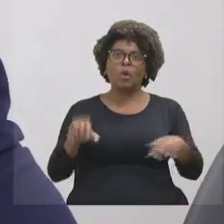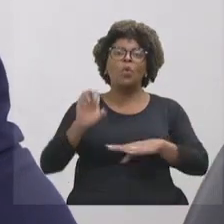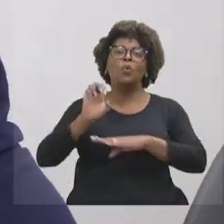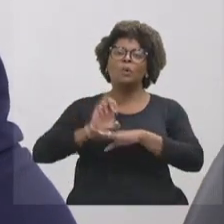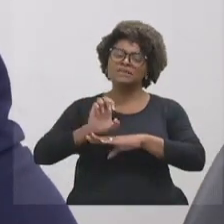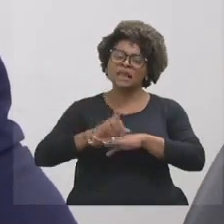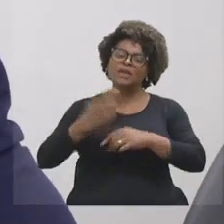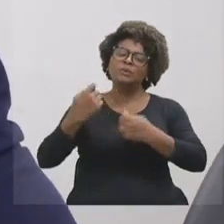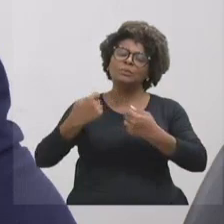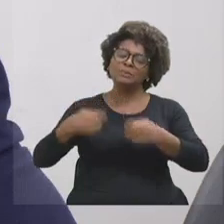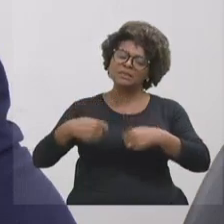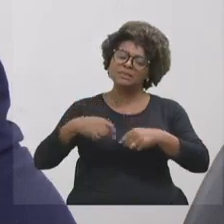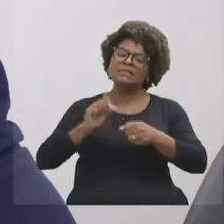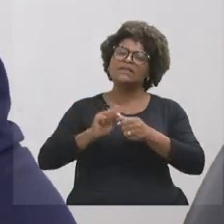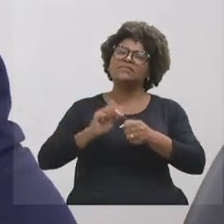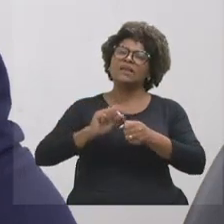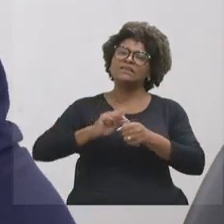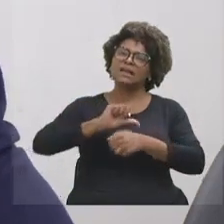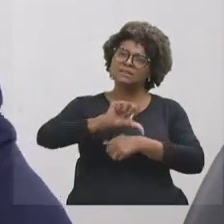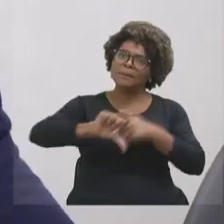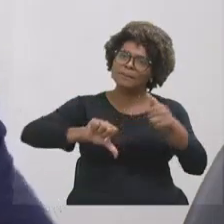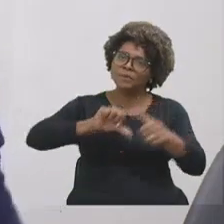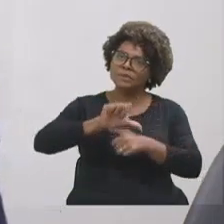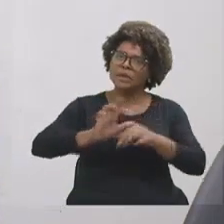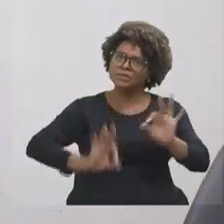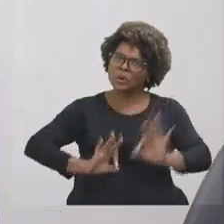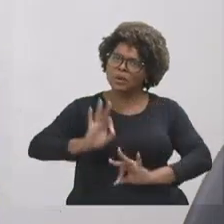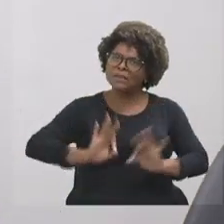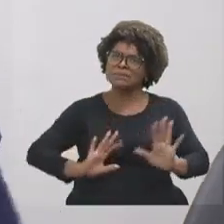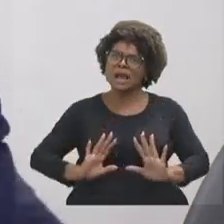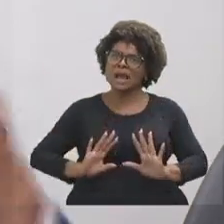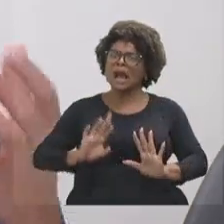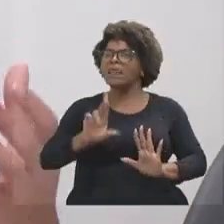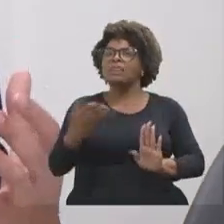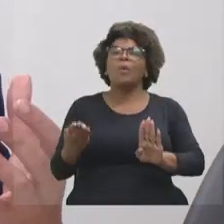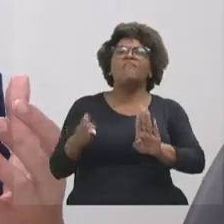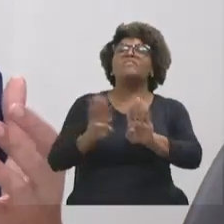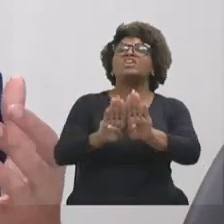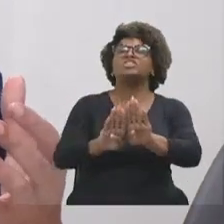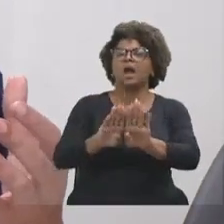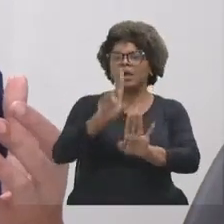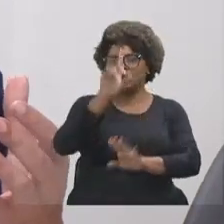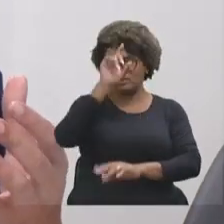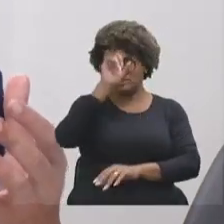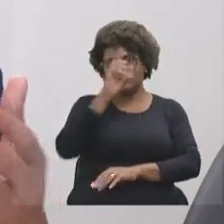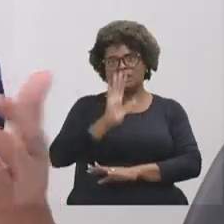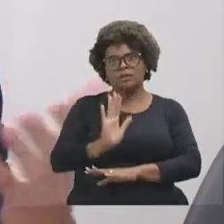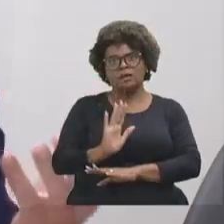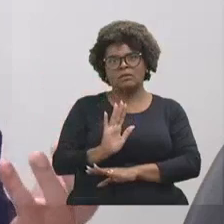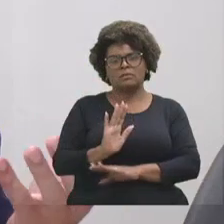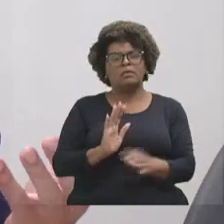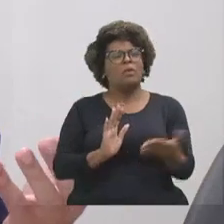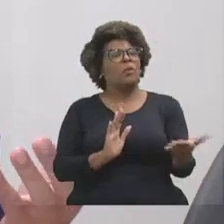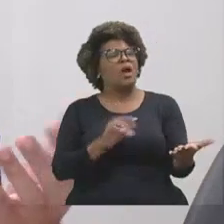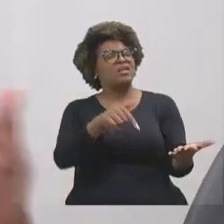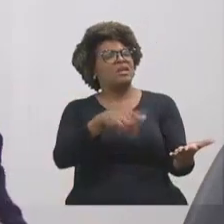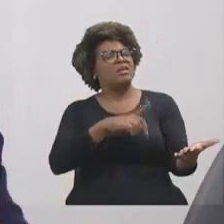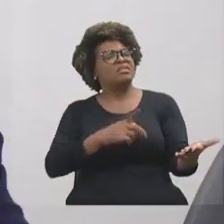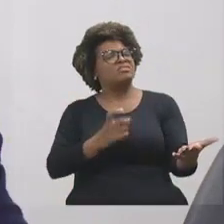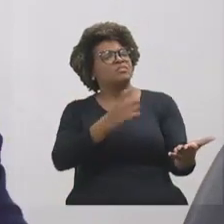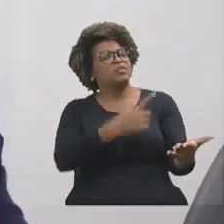remanejamento não é fechar o hospital você tá passando dificuldade financeira Por que você está querendo abraçar tudo essa é a